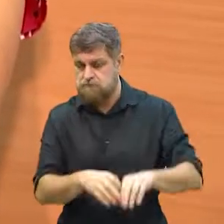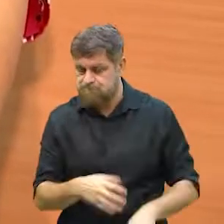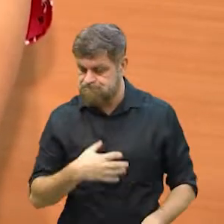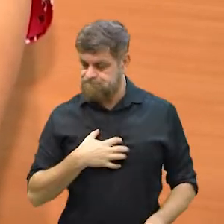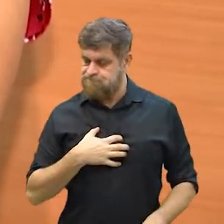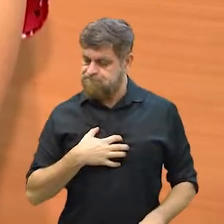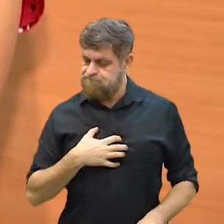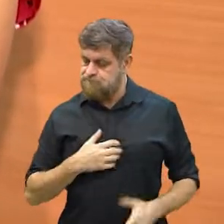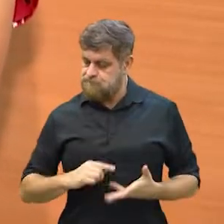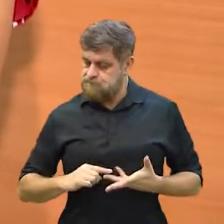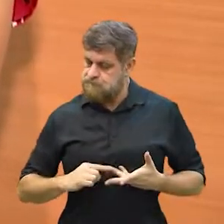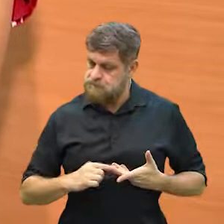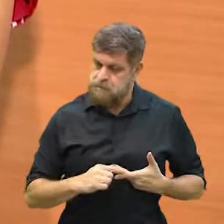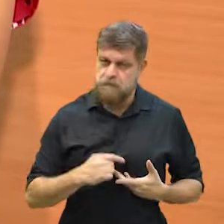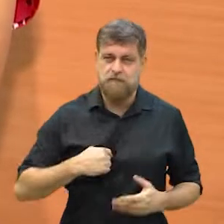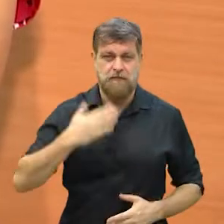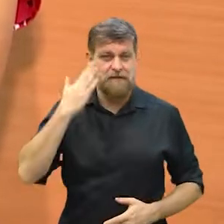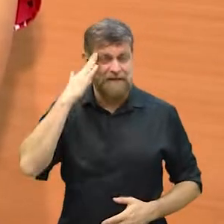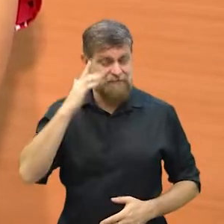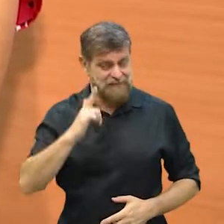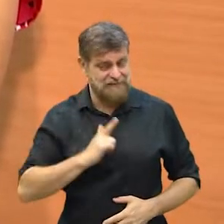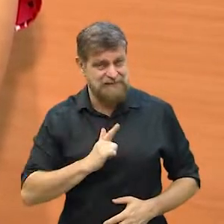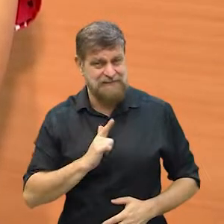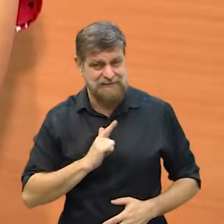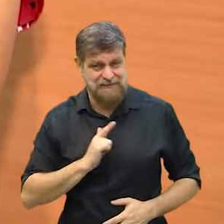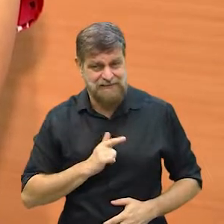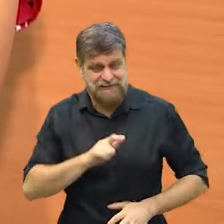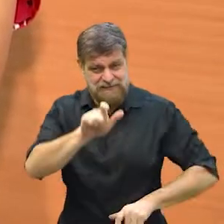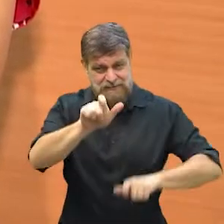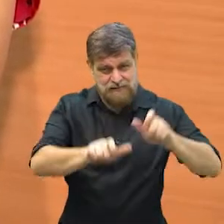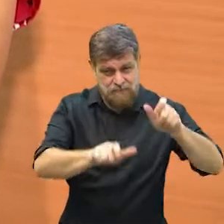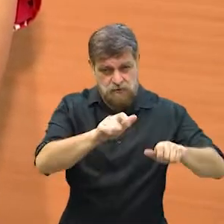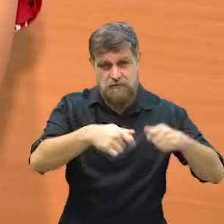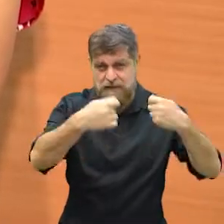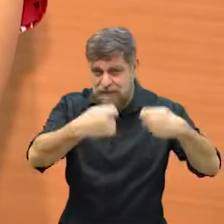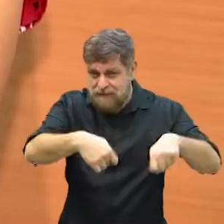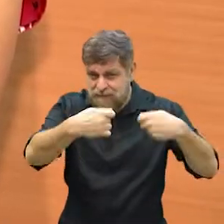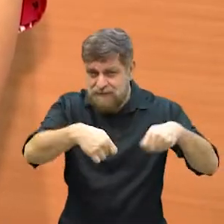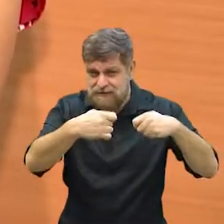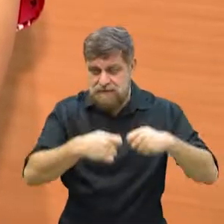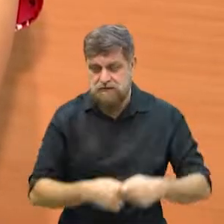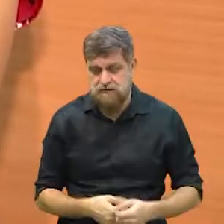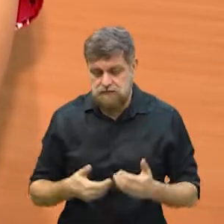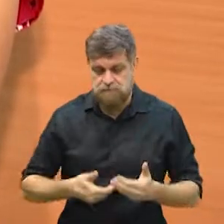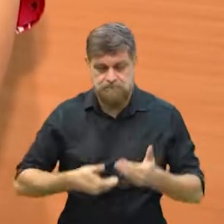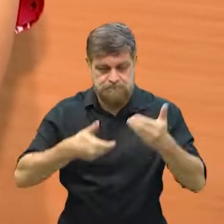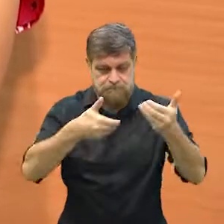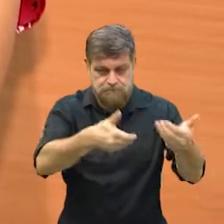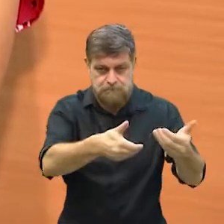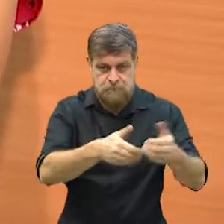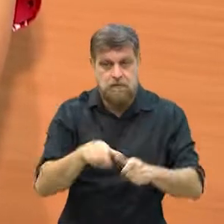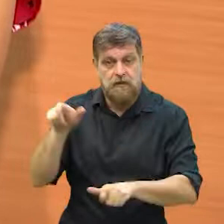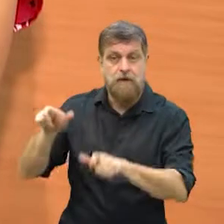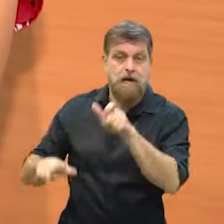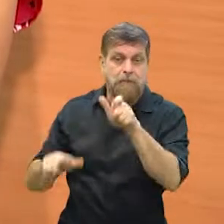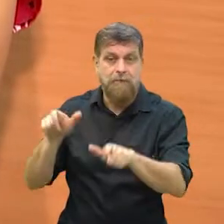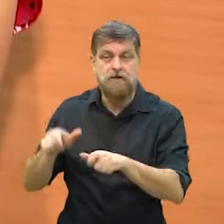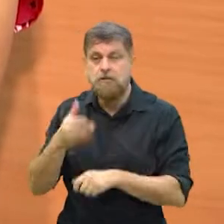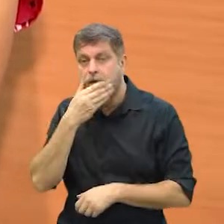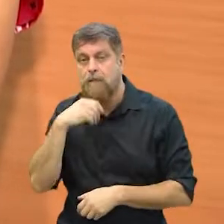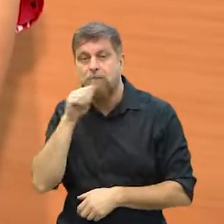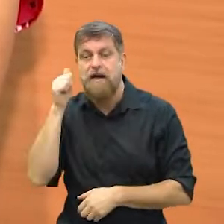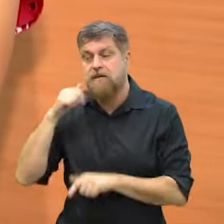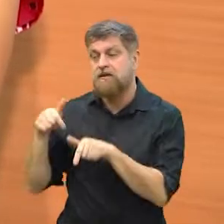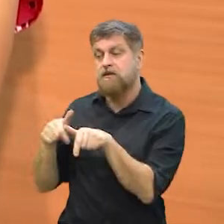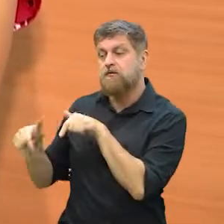muito sensível. Nós sabemos que tem aí uma demanda muito grande de pessoas que precisam, né, deixar seus filhos, que estão trabalhando e precisam deixar